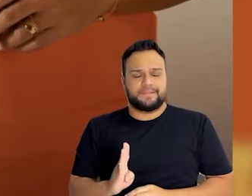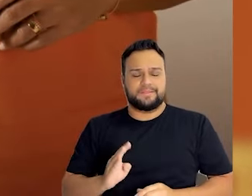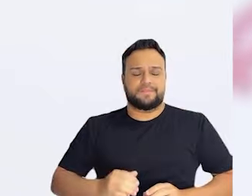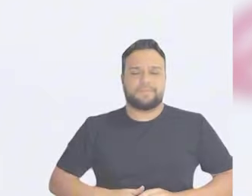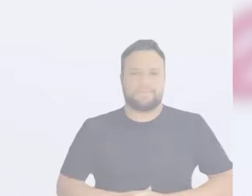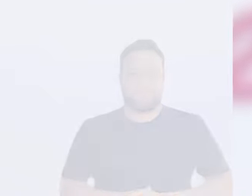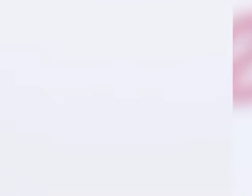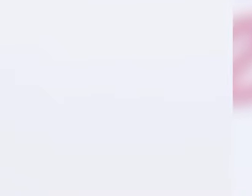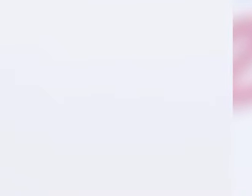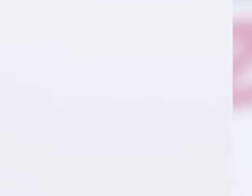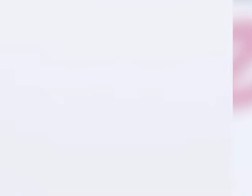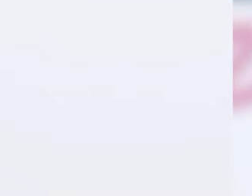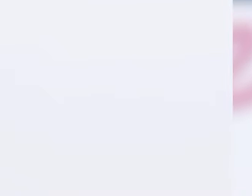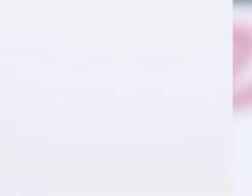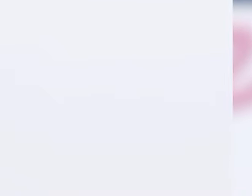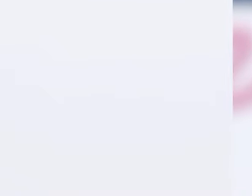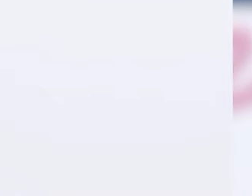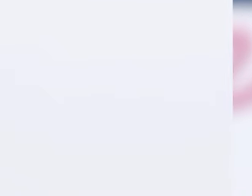Brasil.